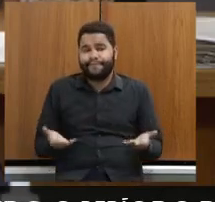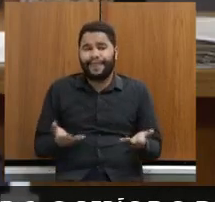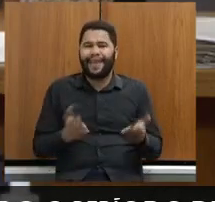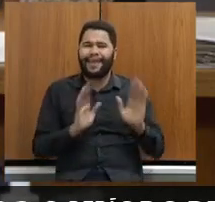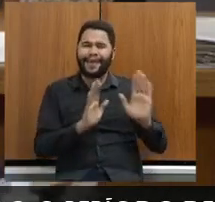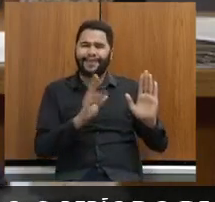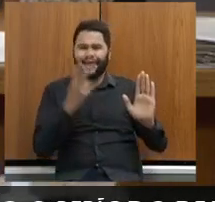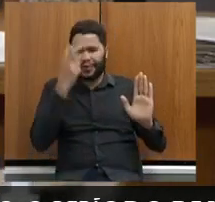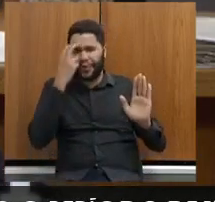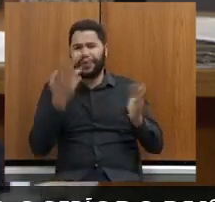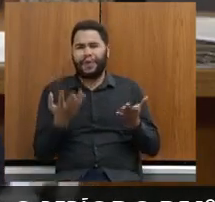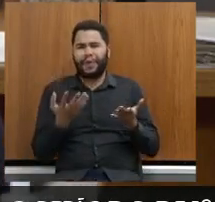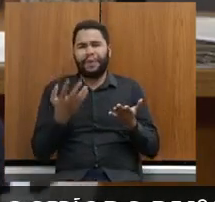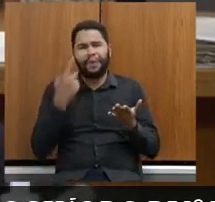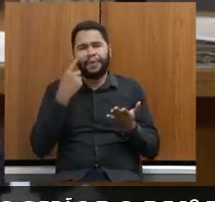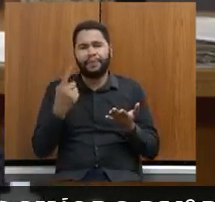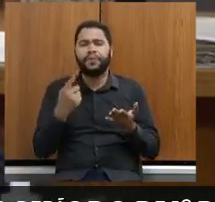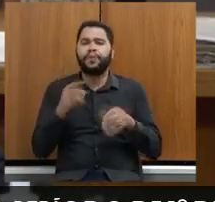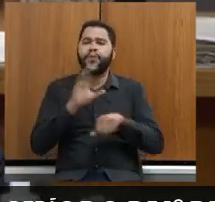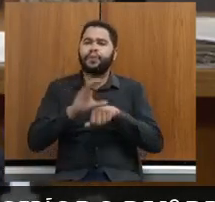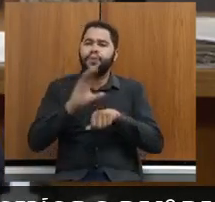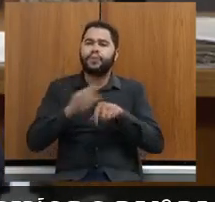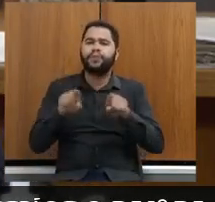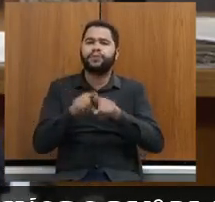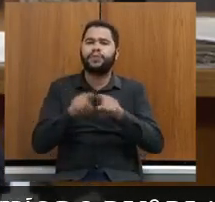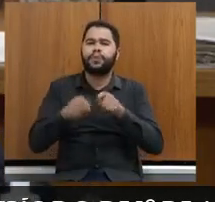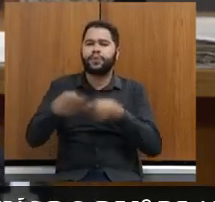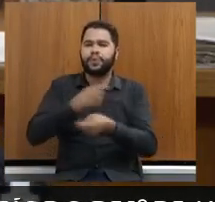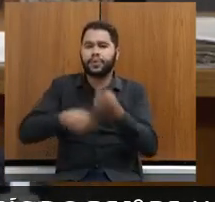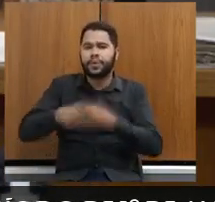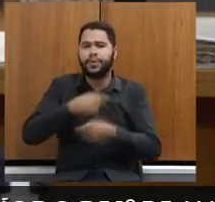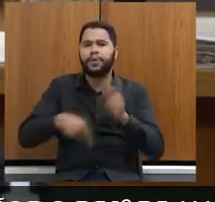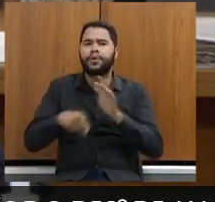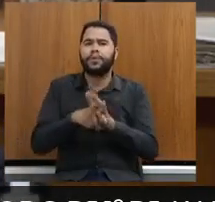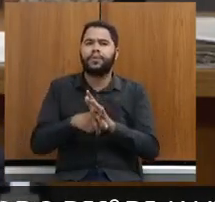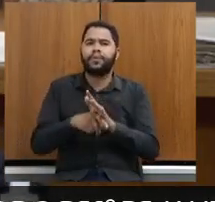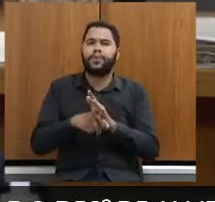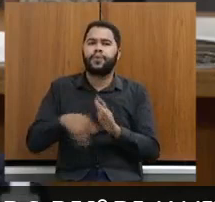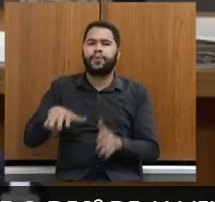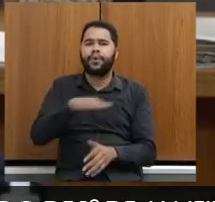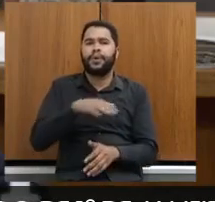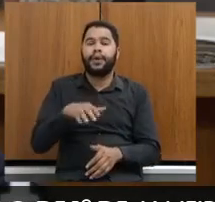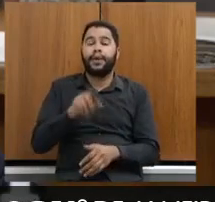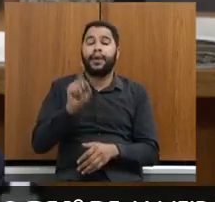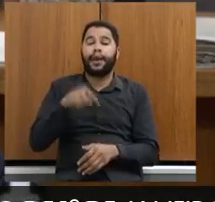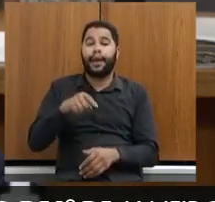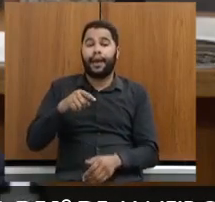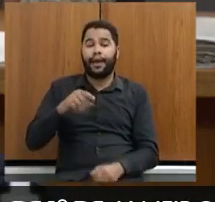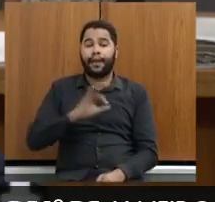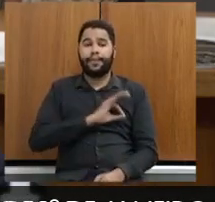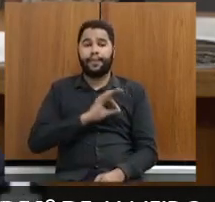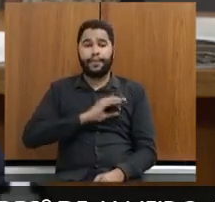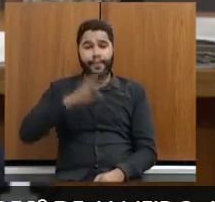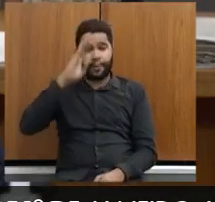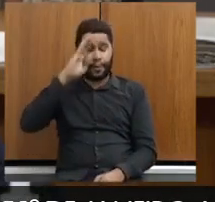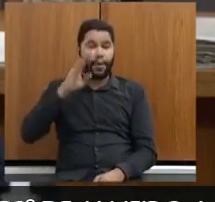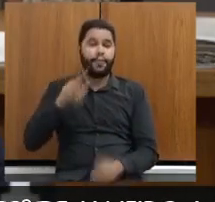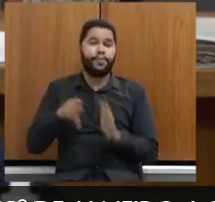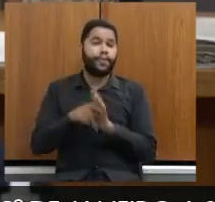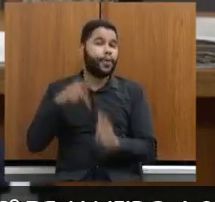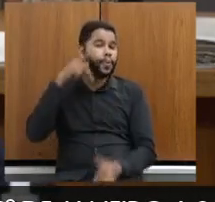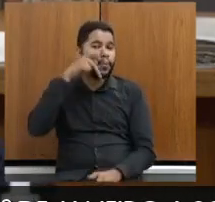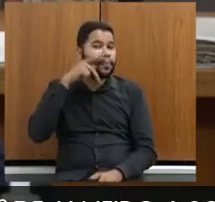assim eu acho que Principalmente eu fiz um curso também de gerenciamento é gostar são de crise na PM da Paraíba que o meu querido professor e Coronel onivan